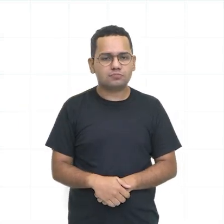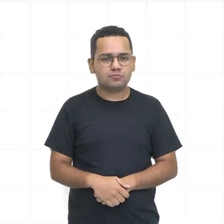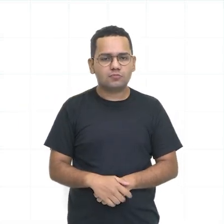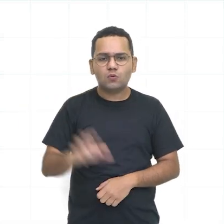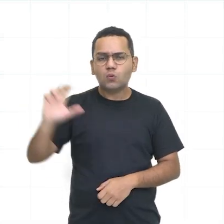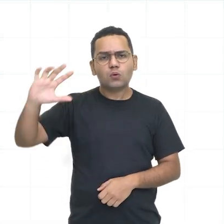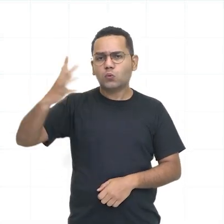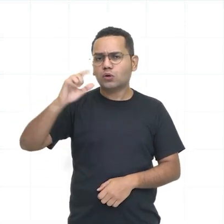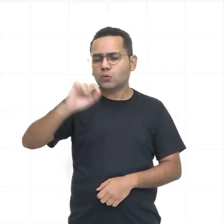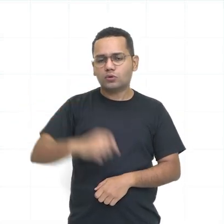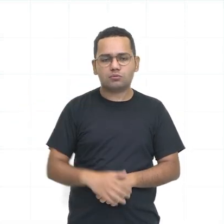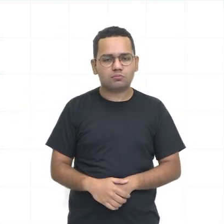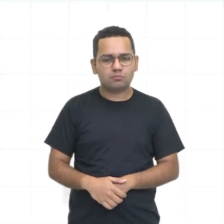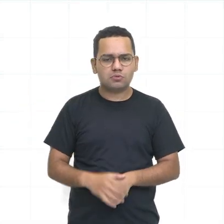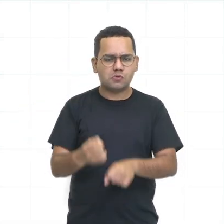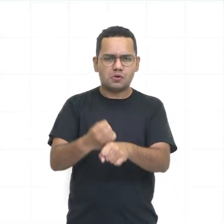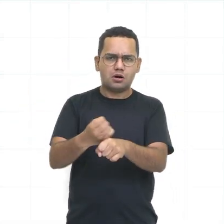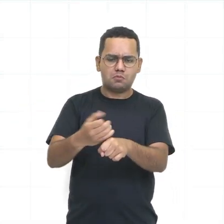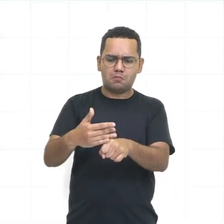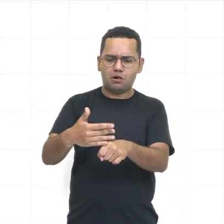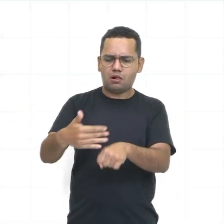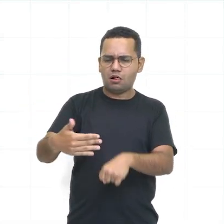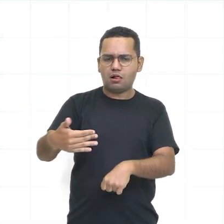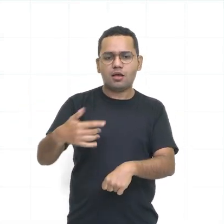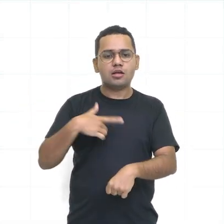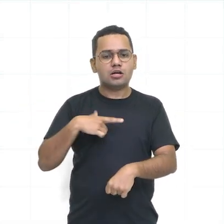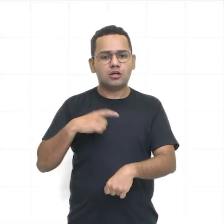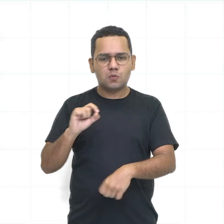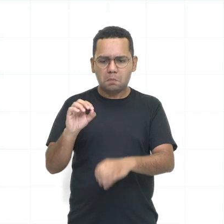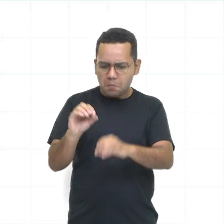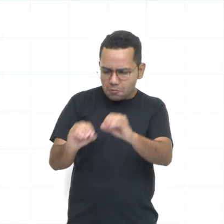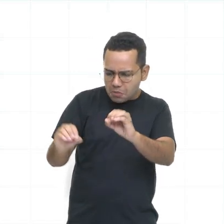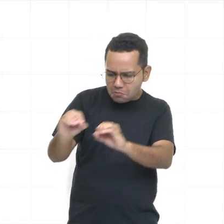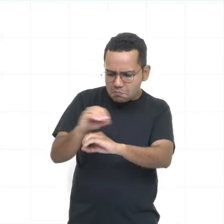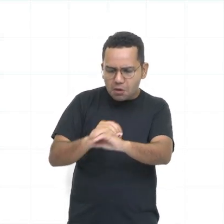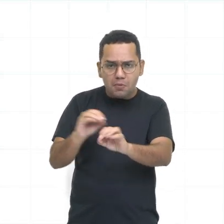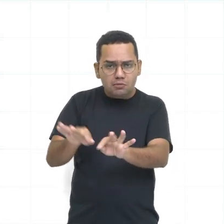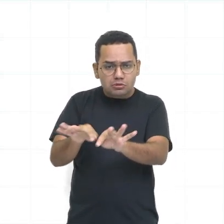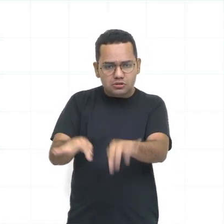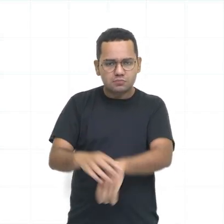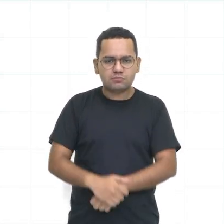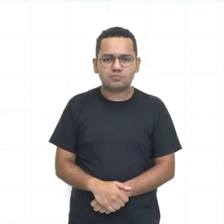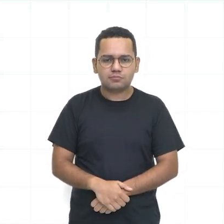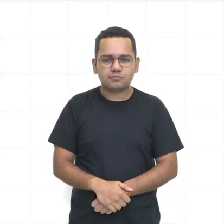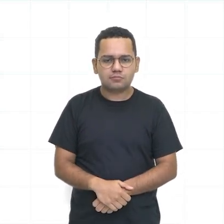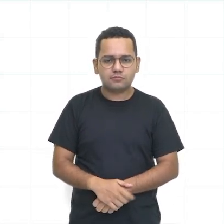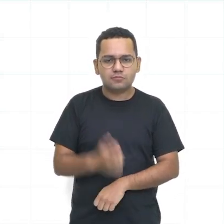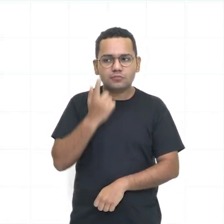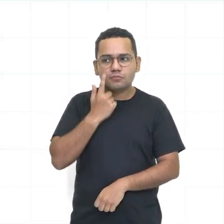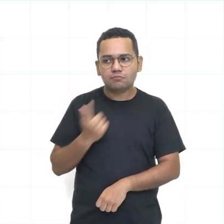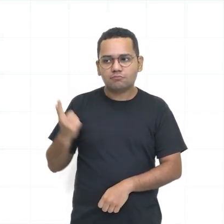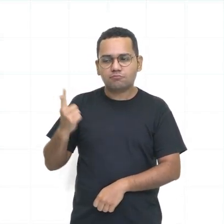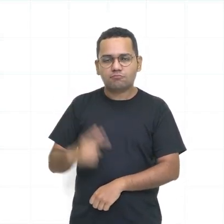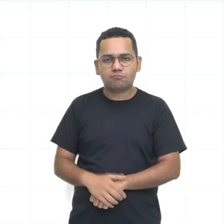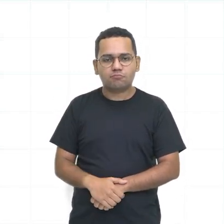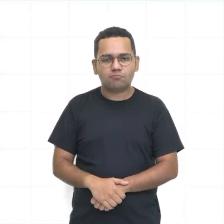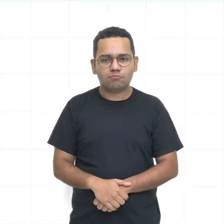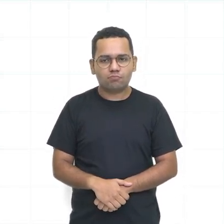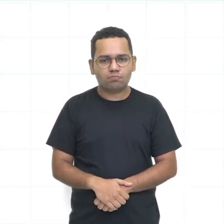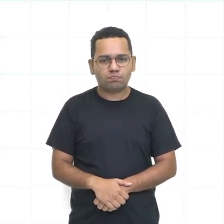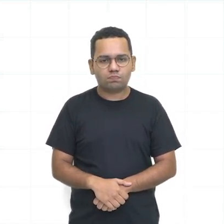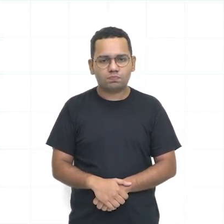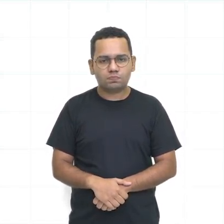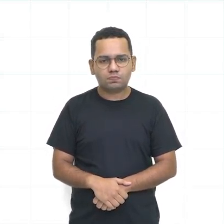que, em algum momento, né, surgissem as moléculas orgânicas simples, e essas moléculas orgânicas simples